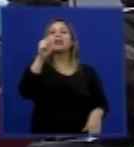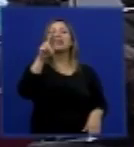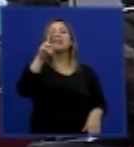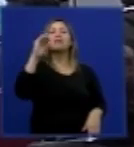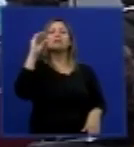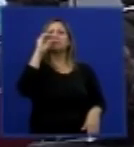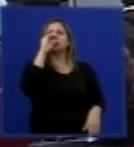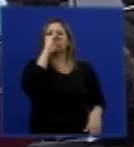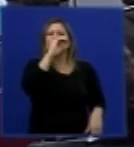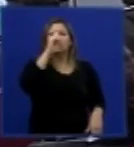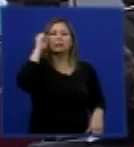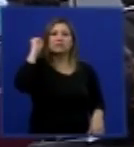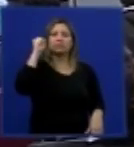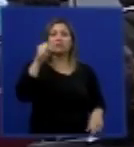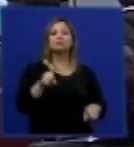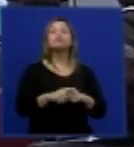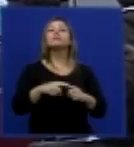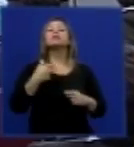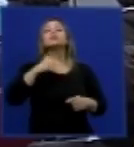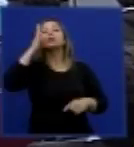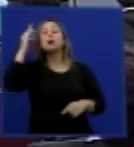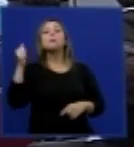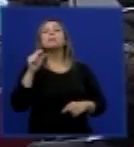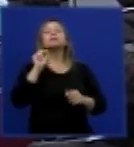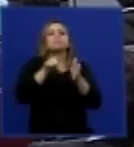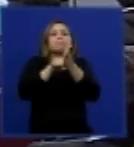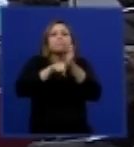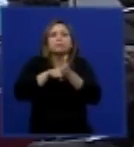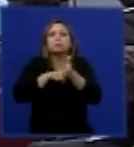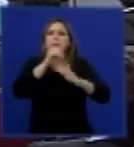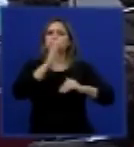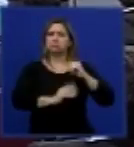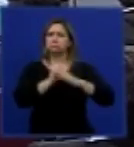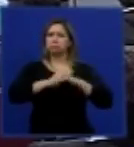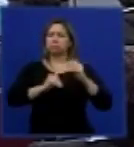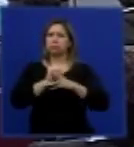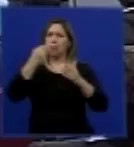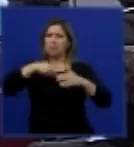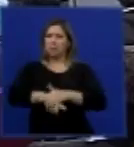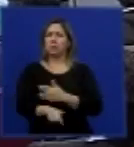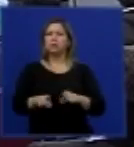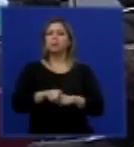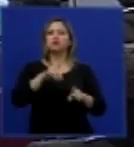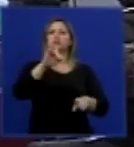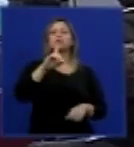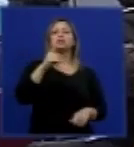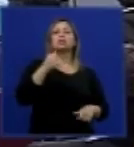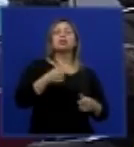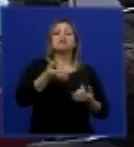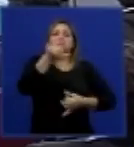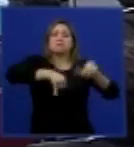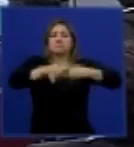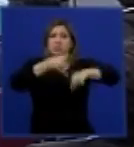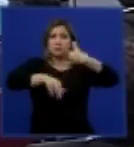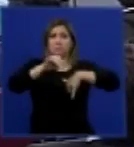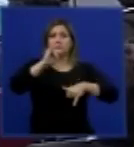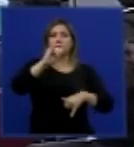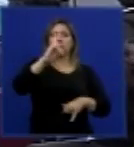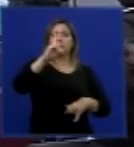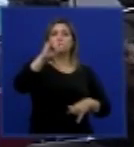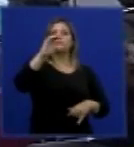produção de cimento Tecnicamente as dioxinas e os furanos